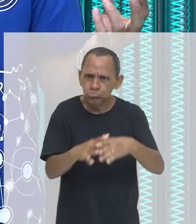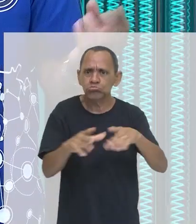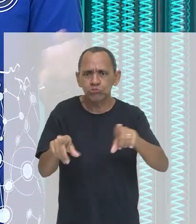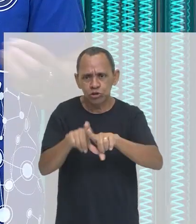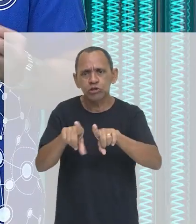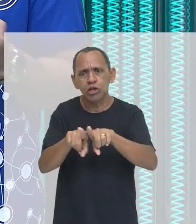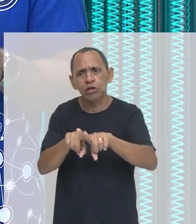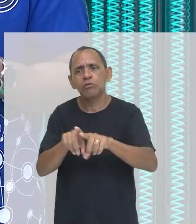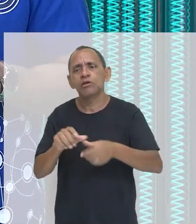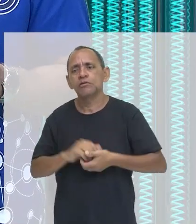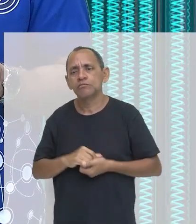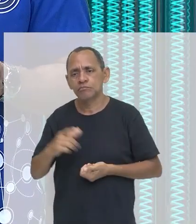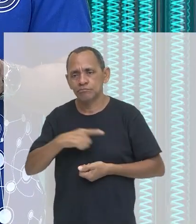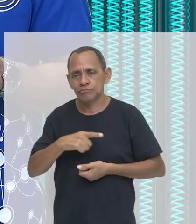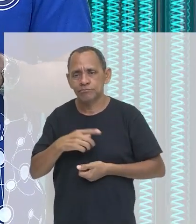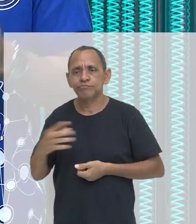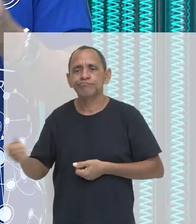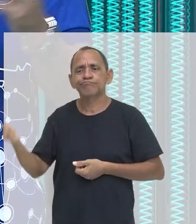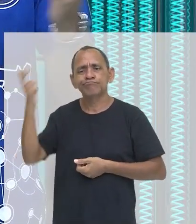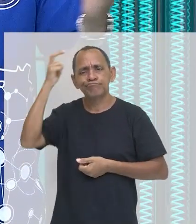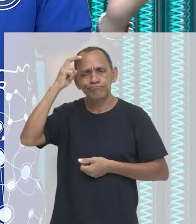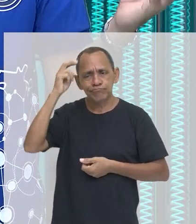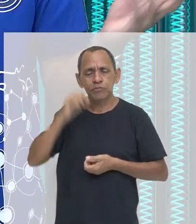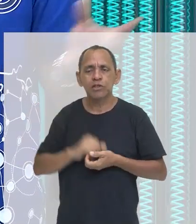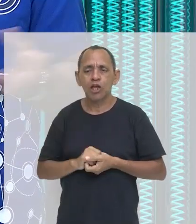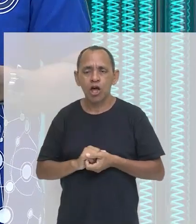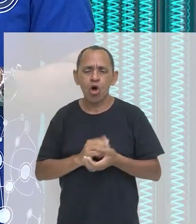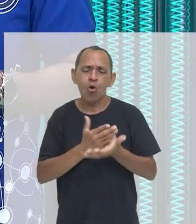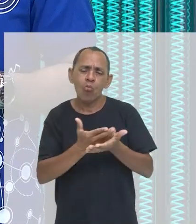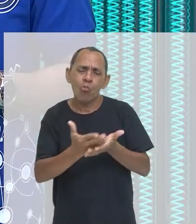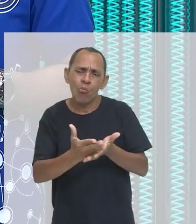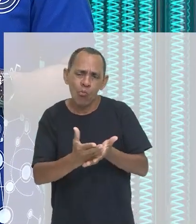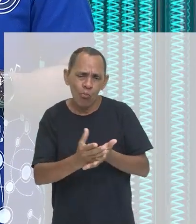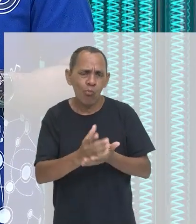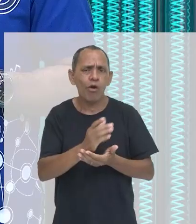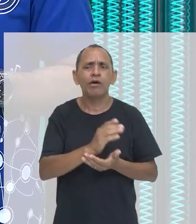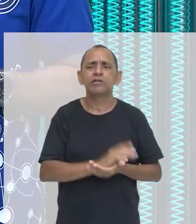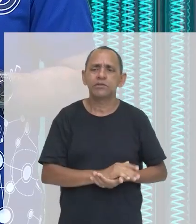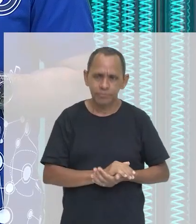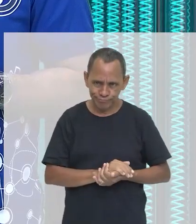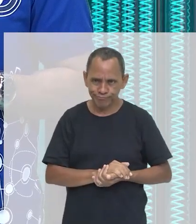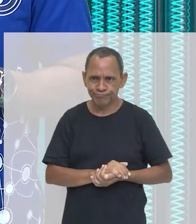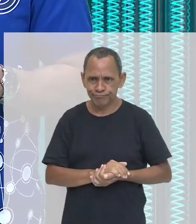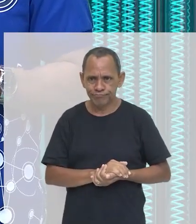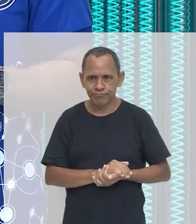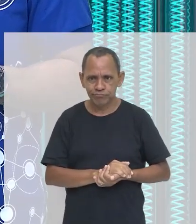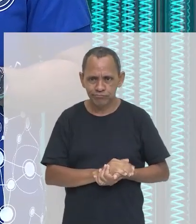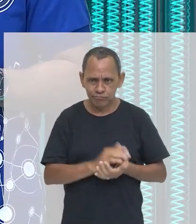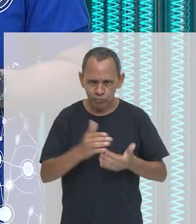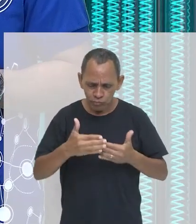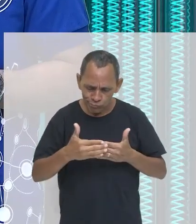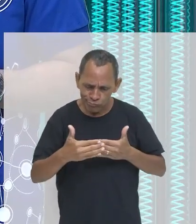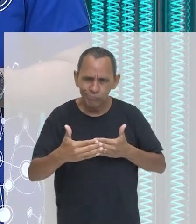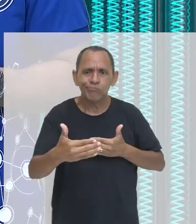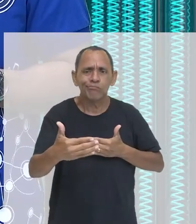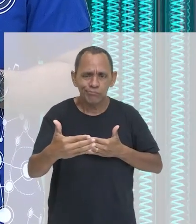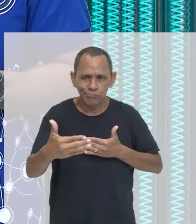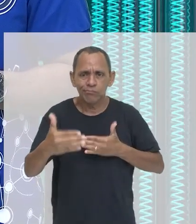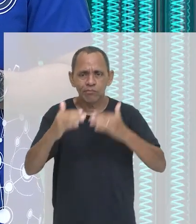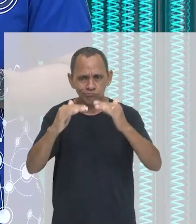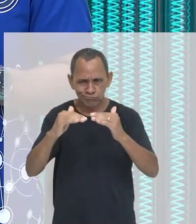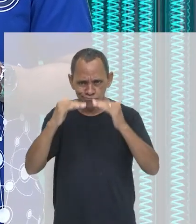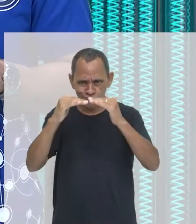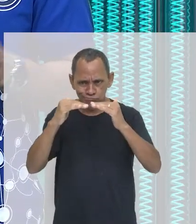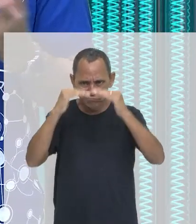se expandindo. Ela parte do menor e aí vai se expandindo para níveis superiores. Nós temos uma cultura que é